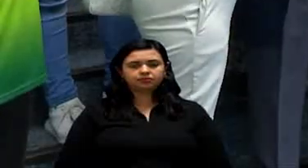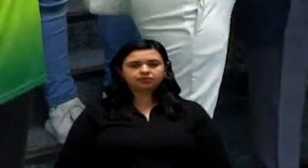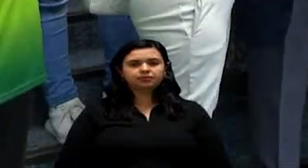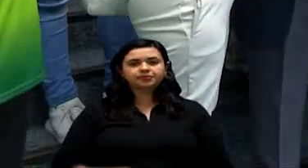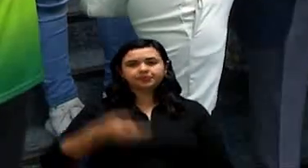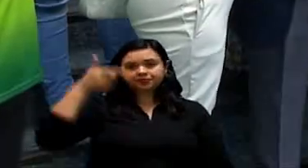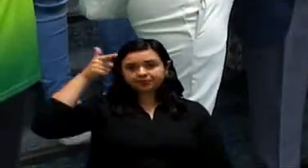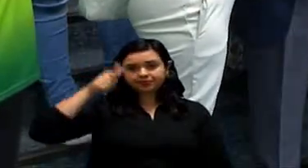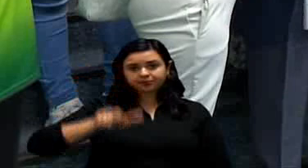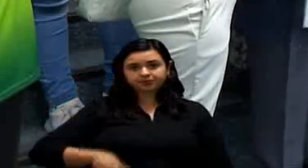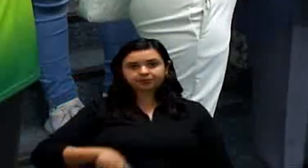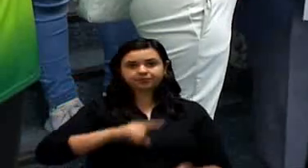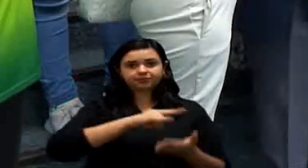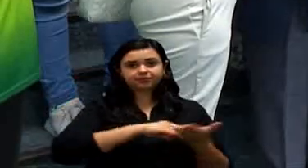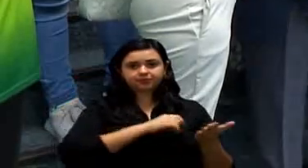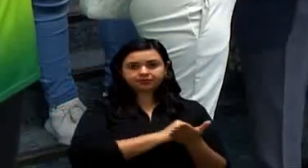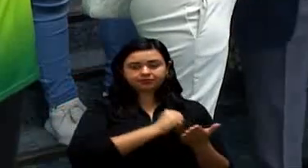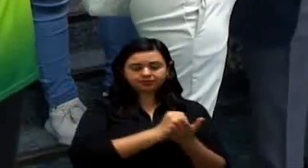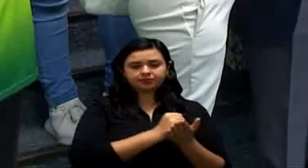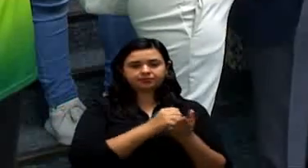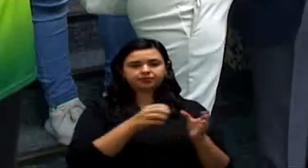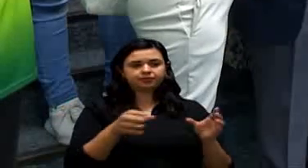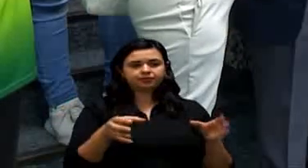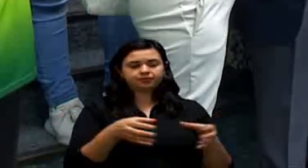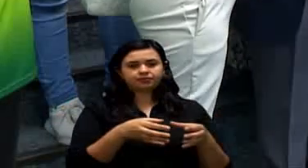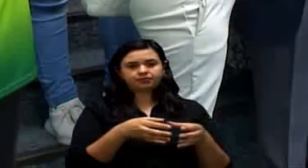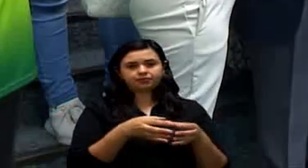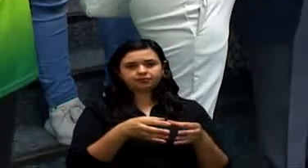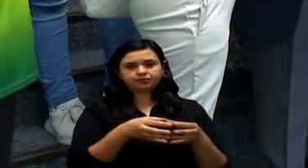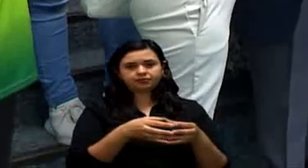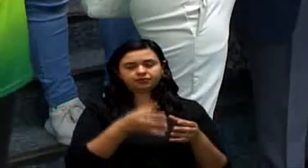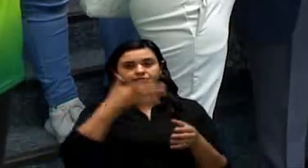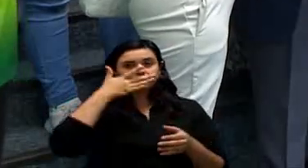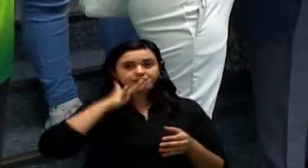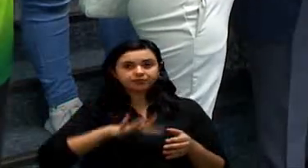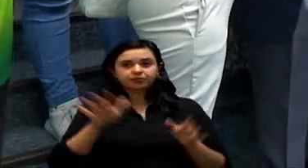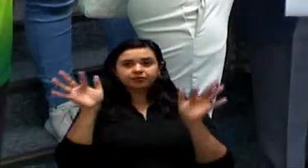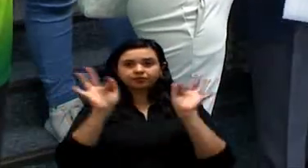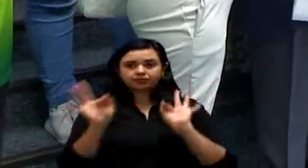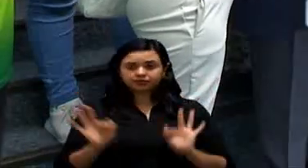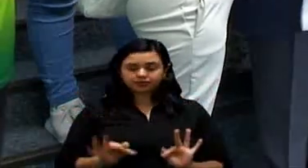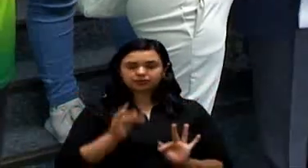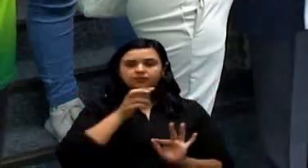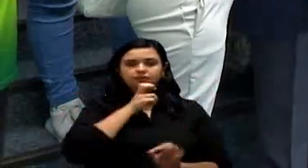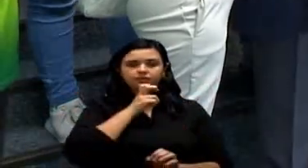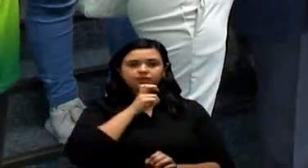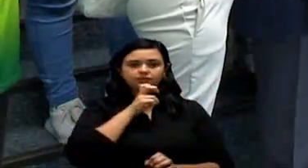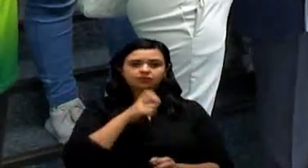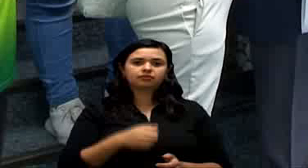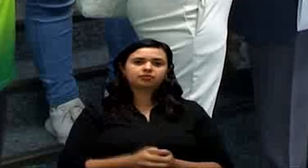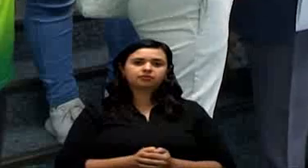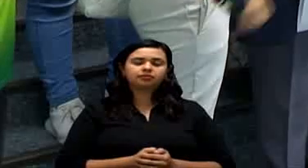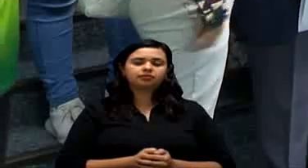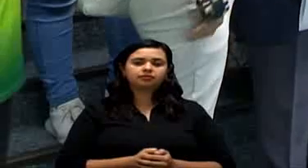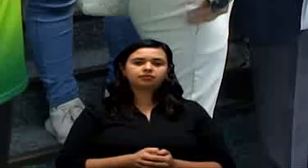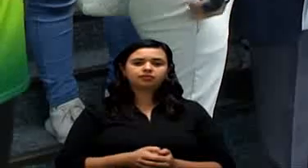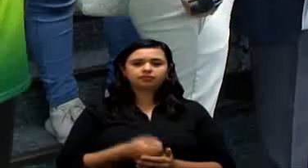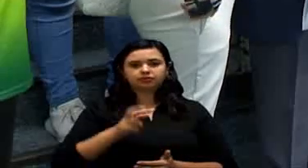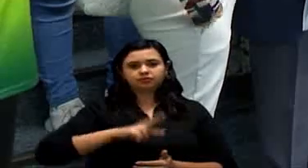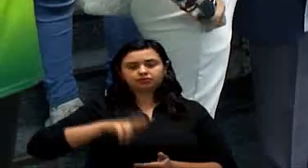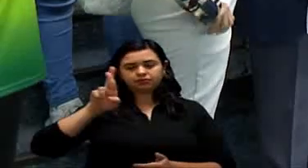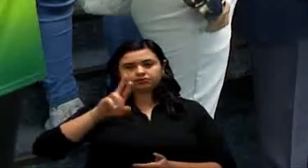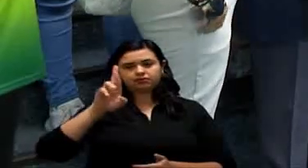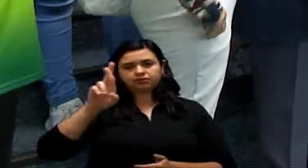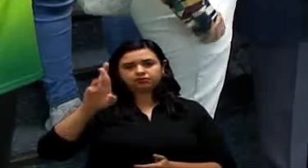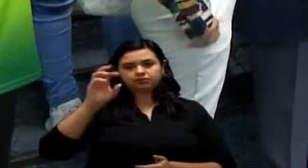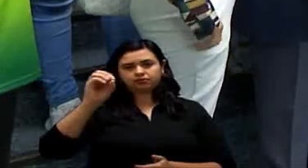a próxima certificada é associação criança feliz de Sorocaba a senhora Rosana receberá das